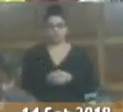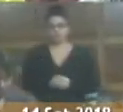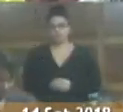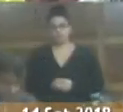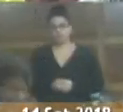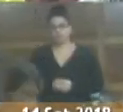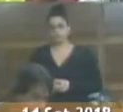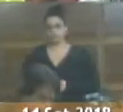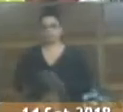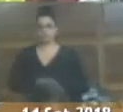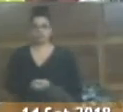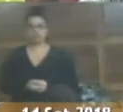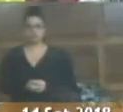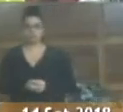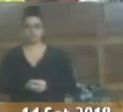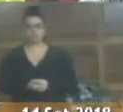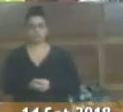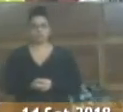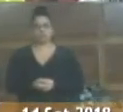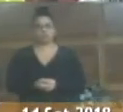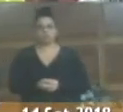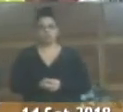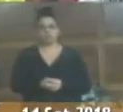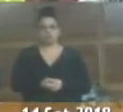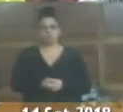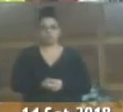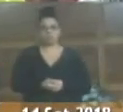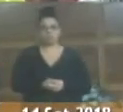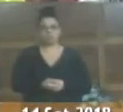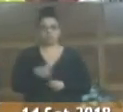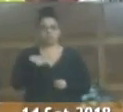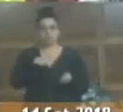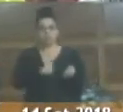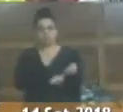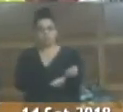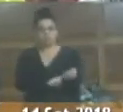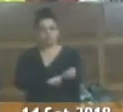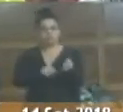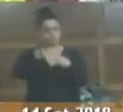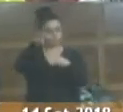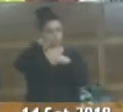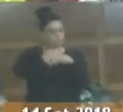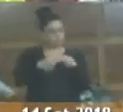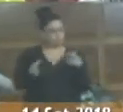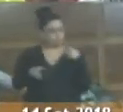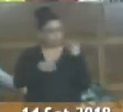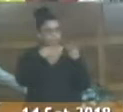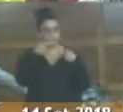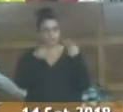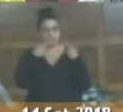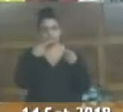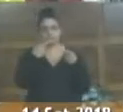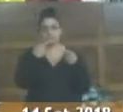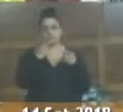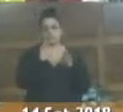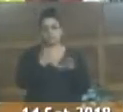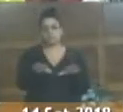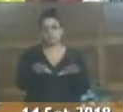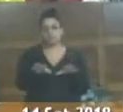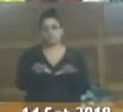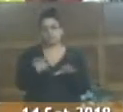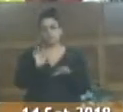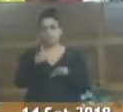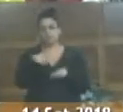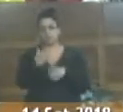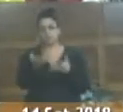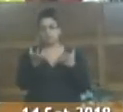Glauco. Cara, o Glauco está aí, nervosão aí para falar. E era só isso que a